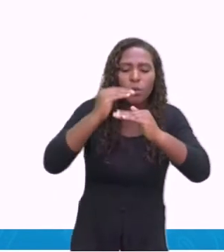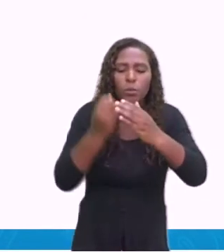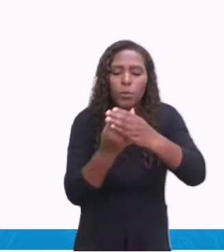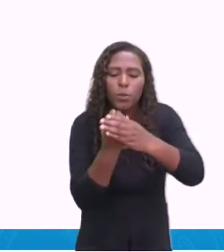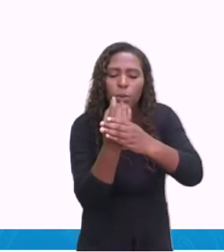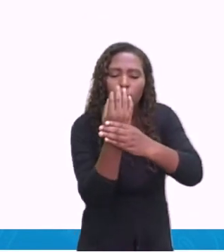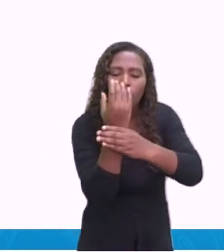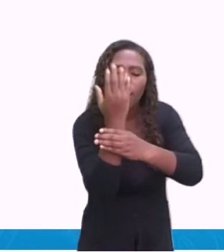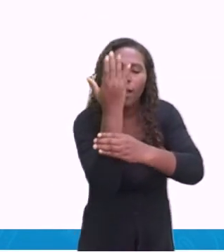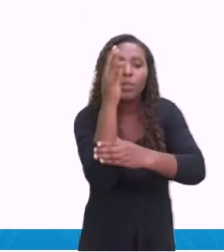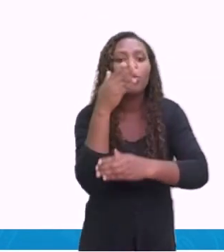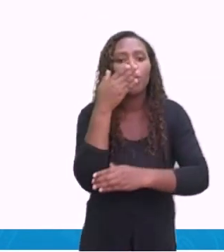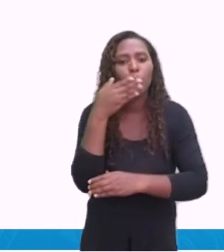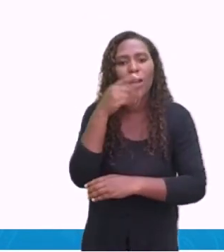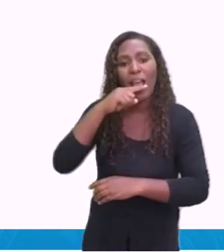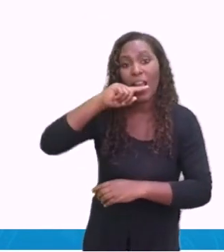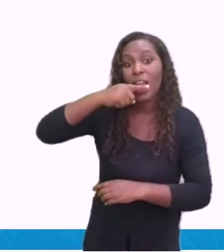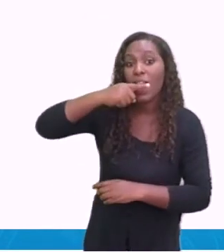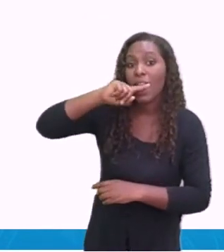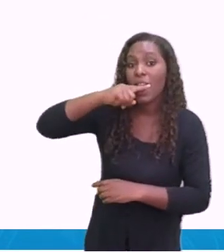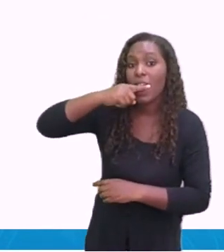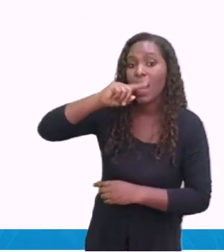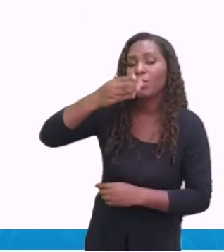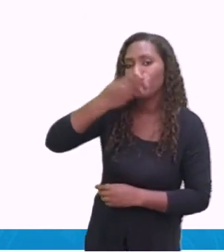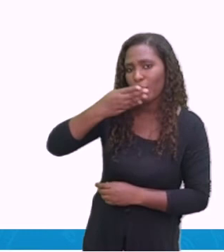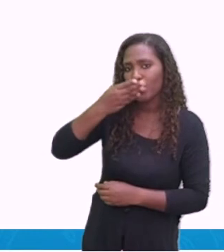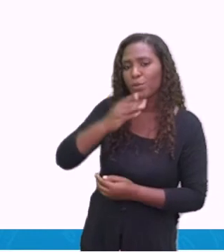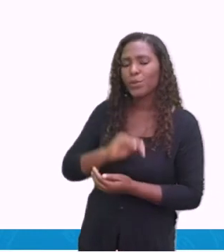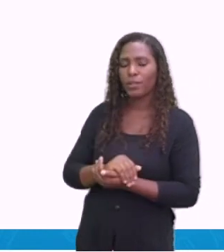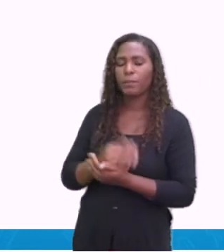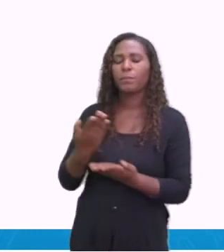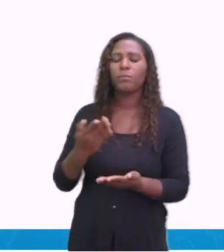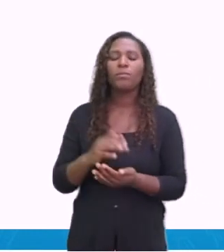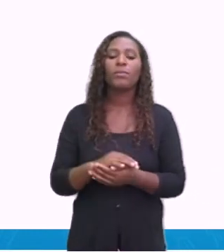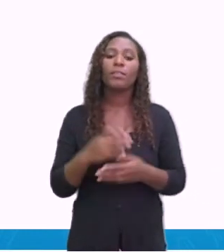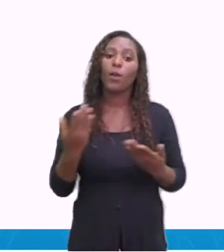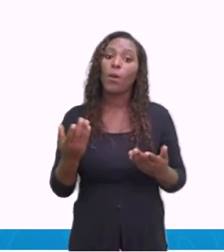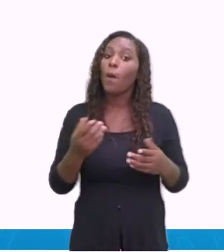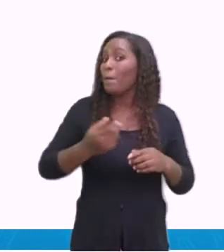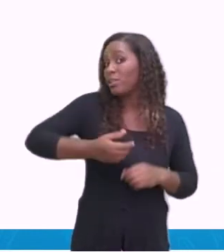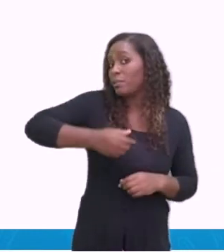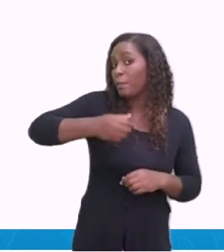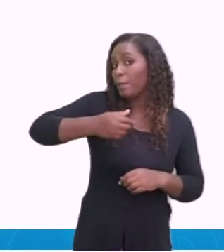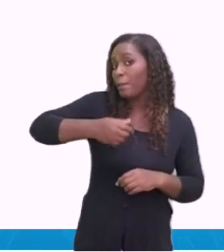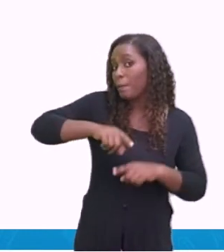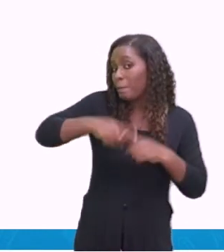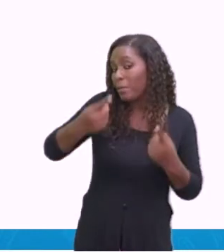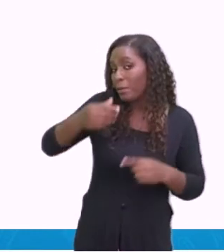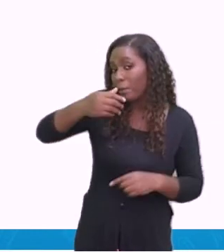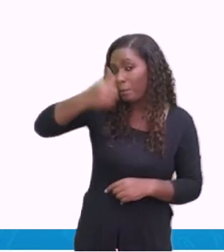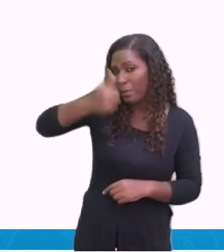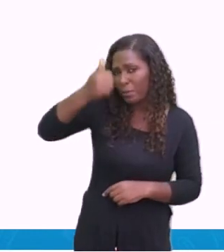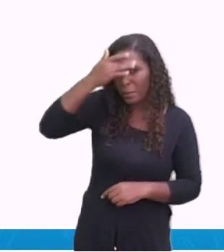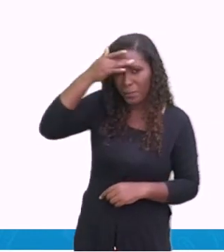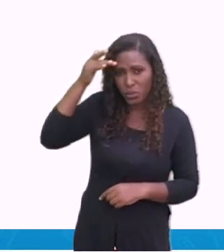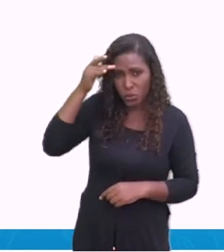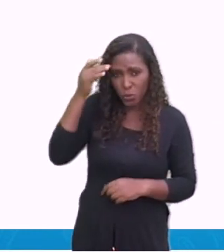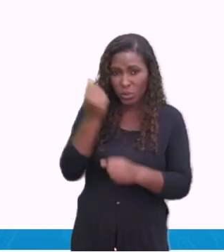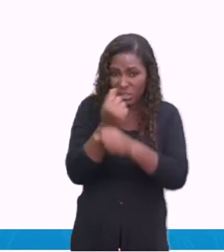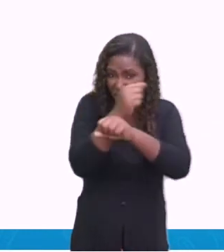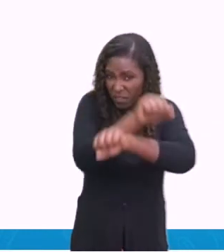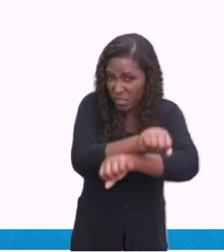Os primeiros a serem escravizados foram os indígenas. Posteriormente, foi utilizada a mão de